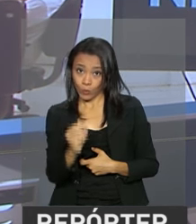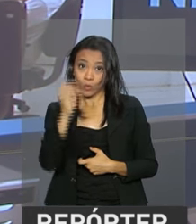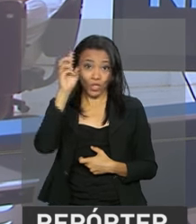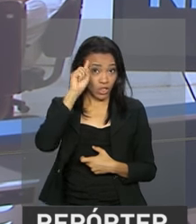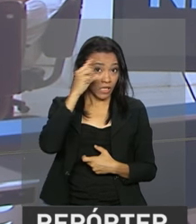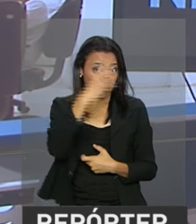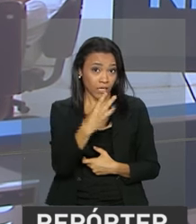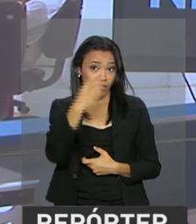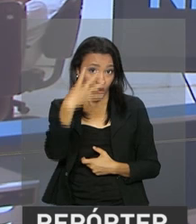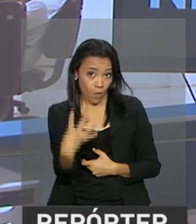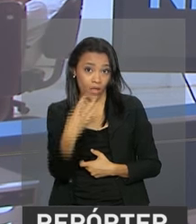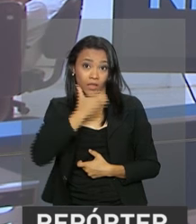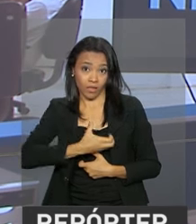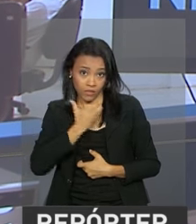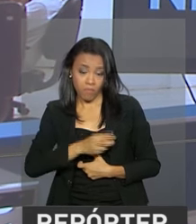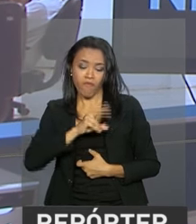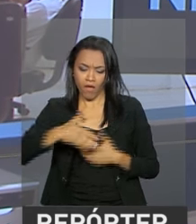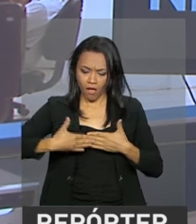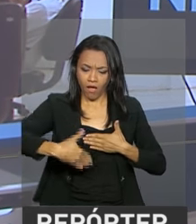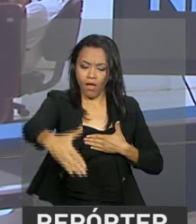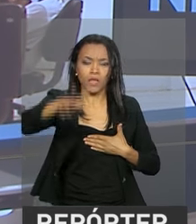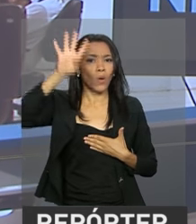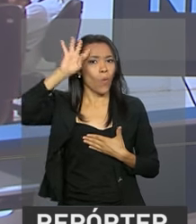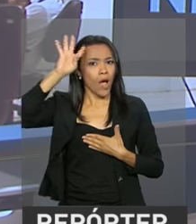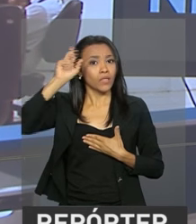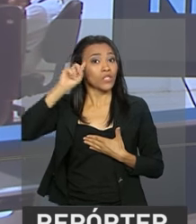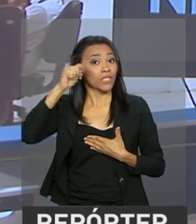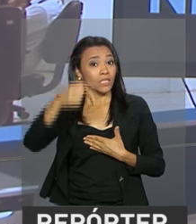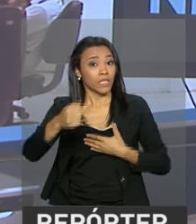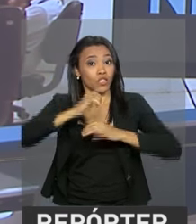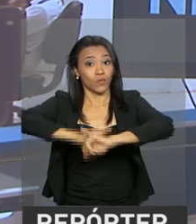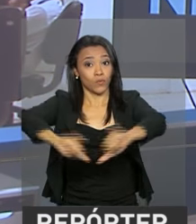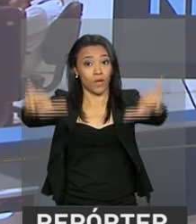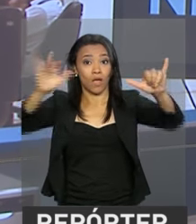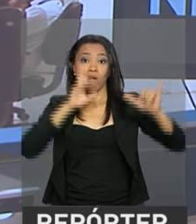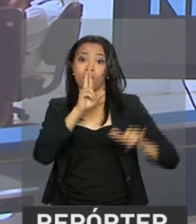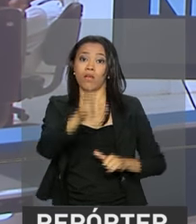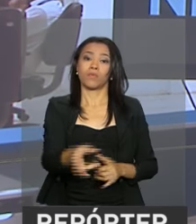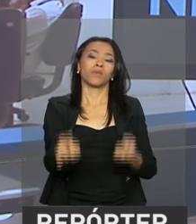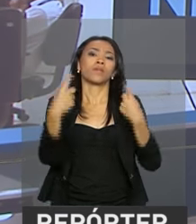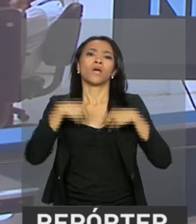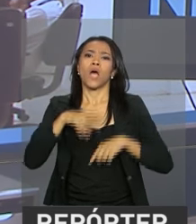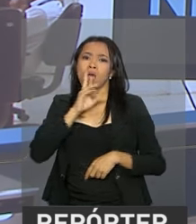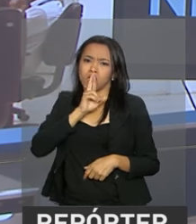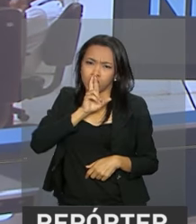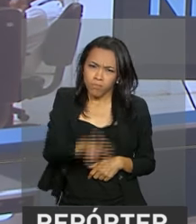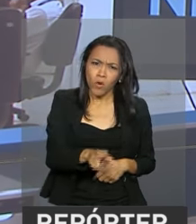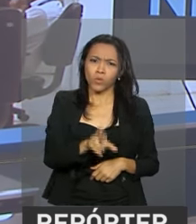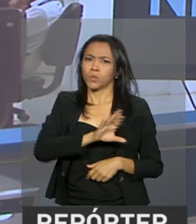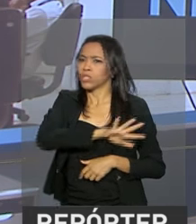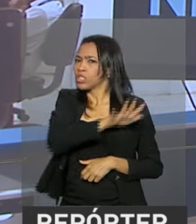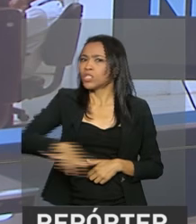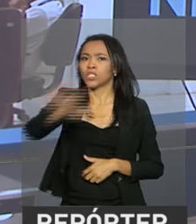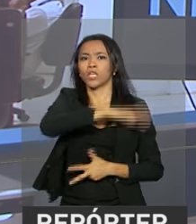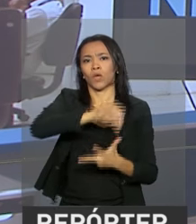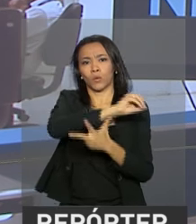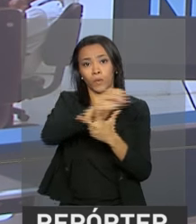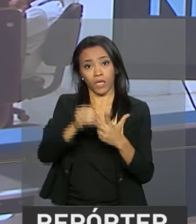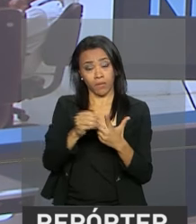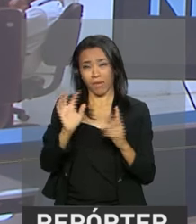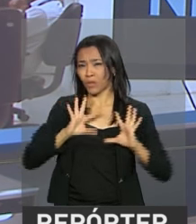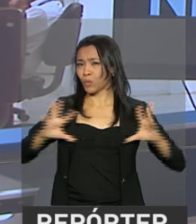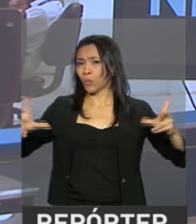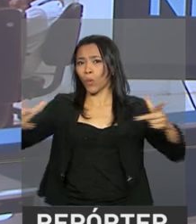vão ser divulgados nesta quarta feira dia 7 já o resultado do enem para todos os candidatos está